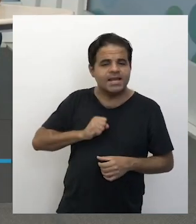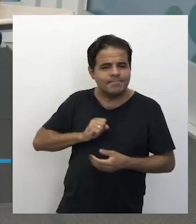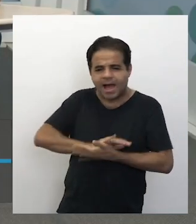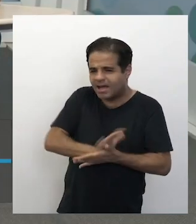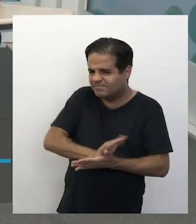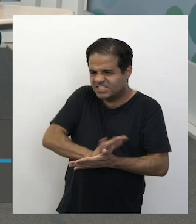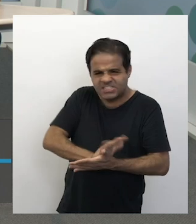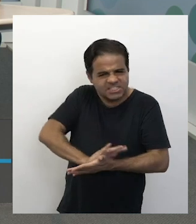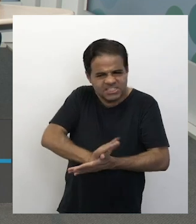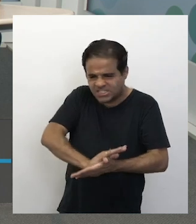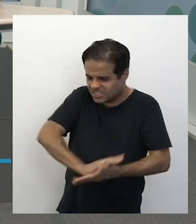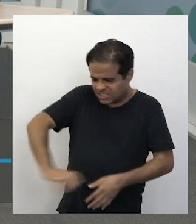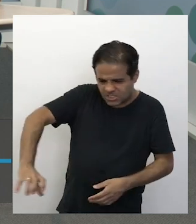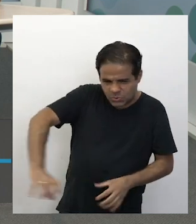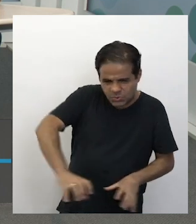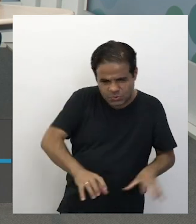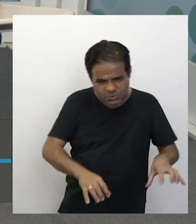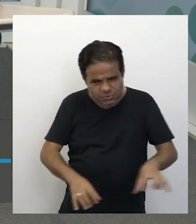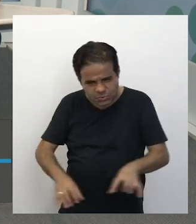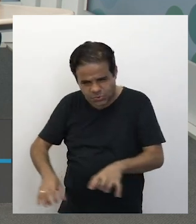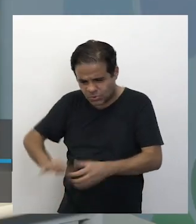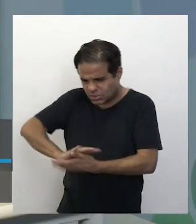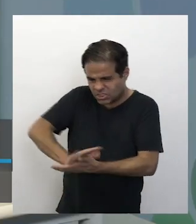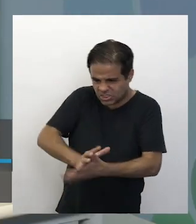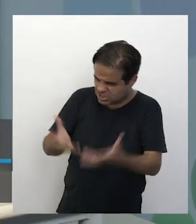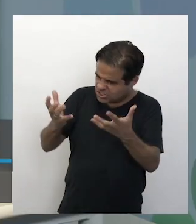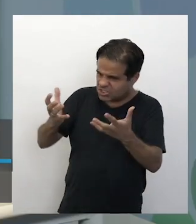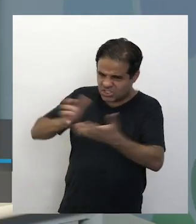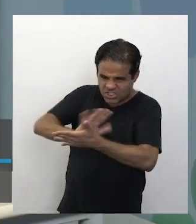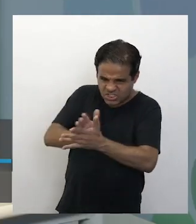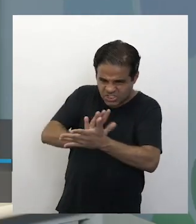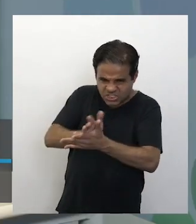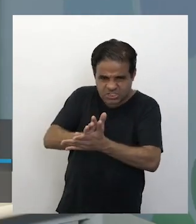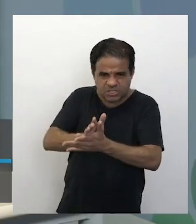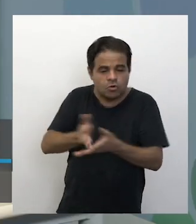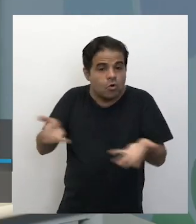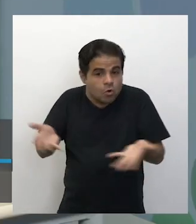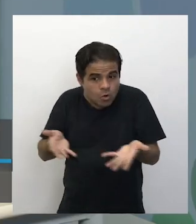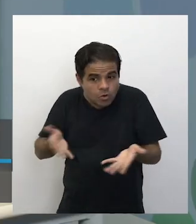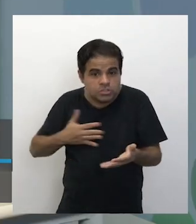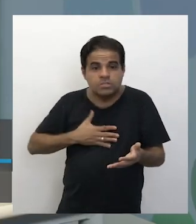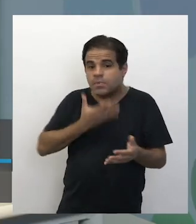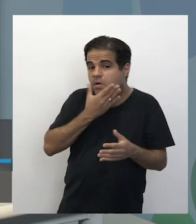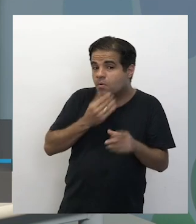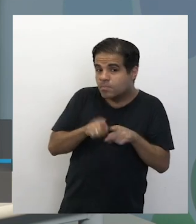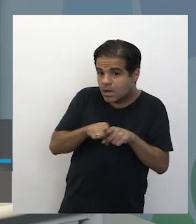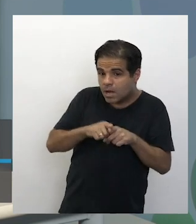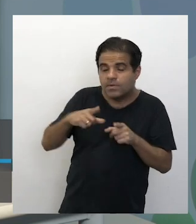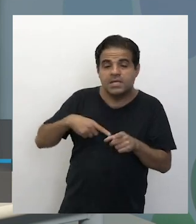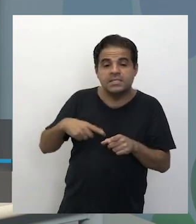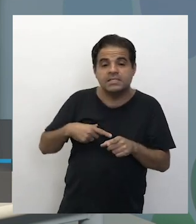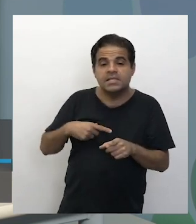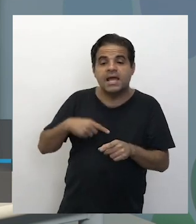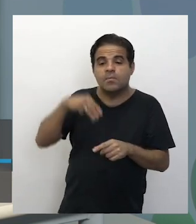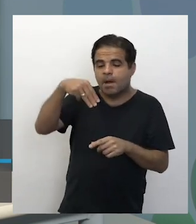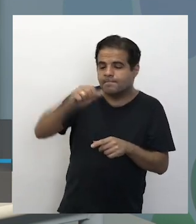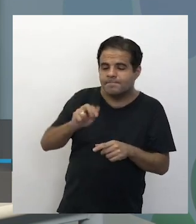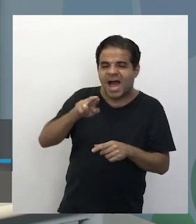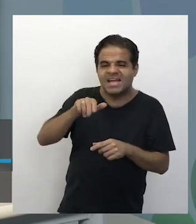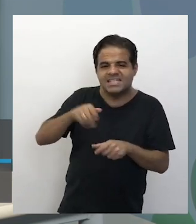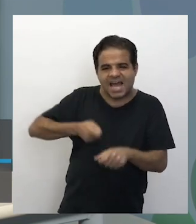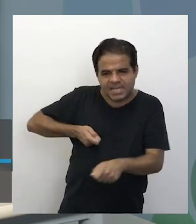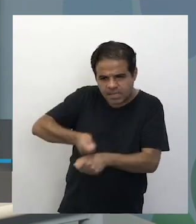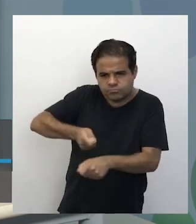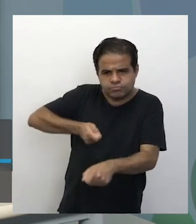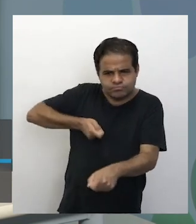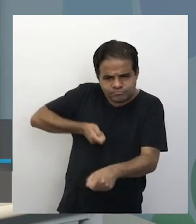ele adorava destruir os carrinhos. Hoje o meu irmão tem uma marcenaria, uma pequena marcenaria, não é? Ele mexe, é a